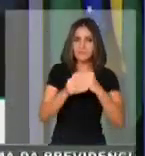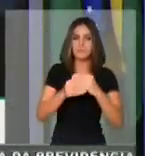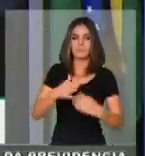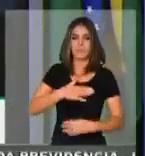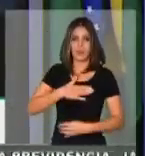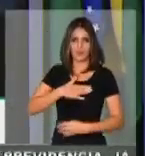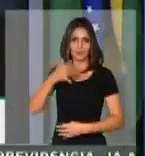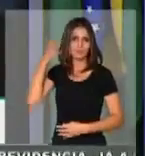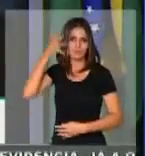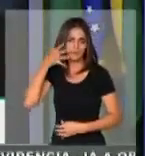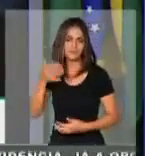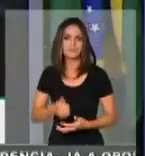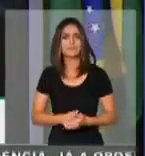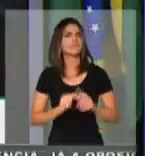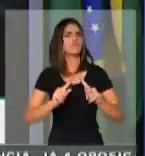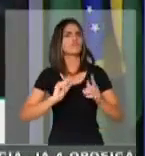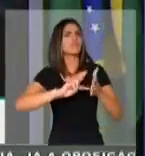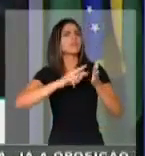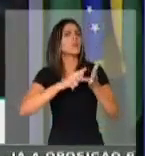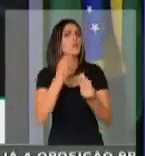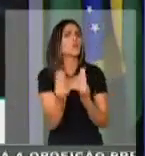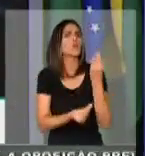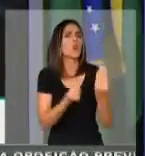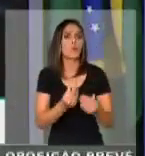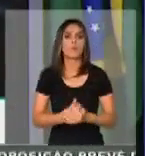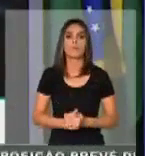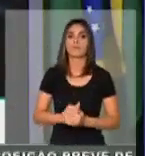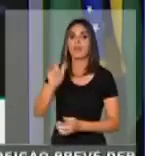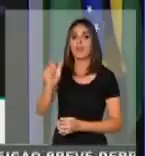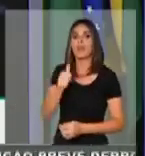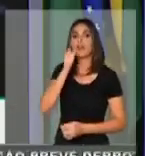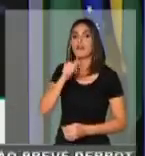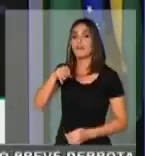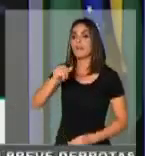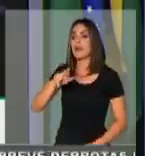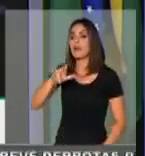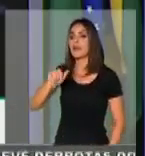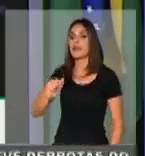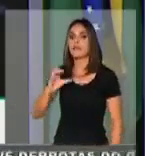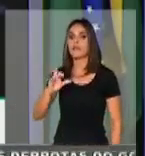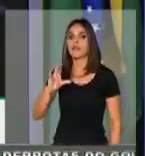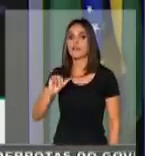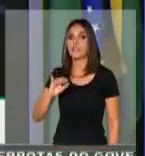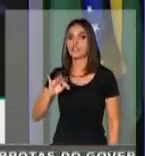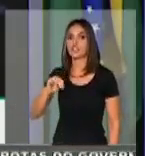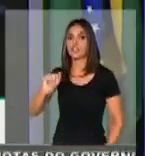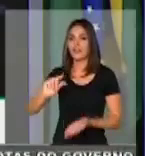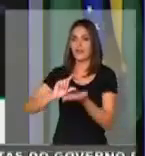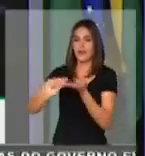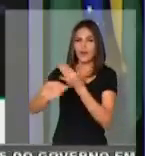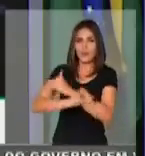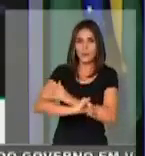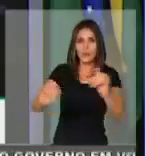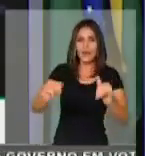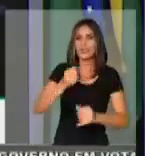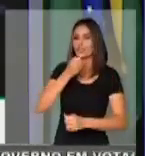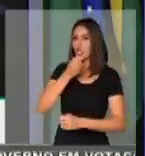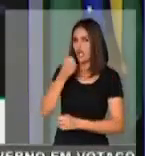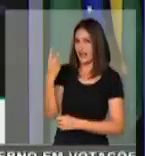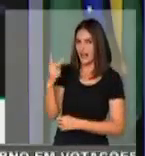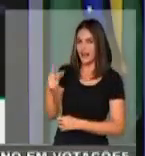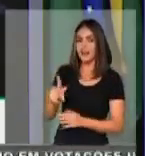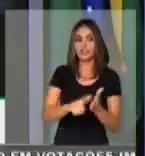Mas, como dizia, e o que isso significa? Como bem lembrou a jornalista Maria Cristina Fernandes, em artigo publicado no dia 21 de março no